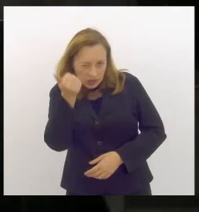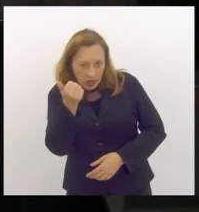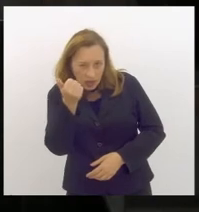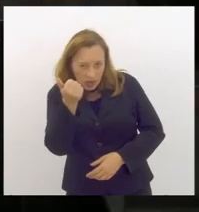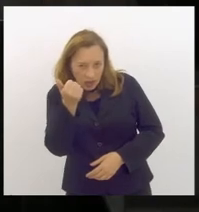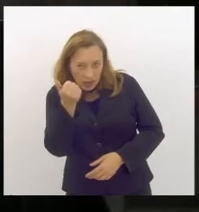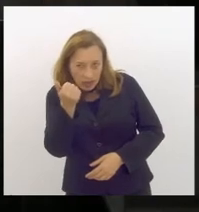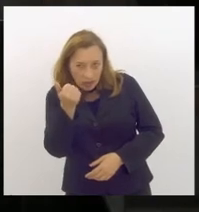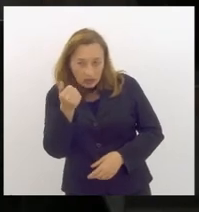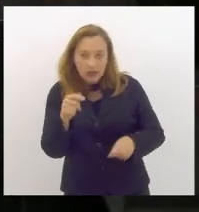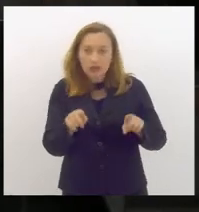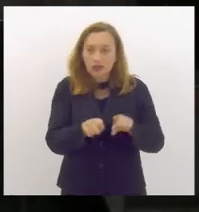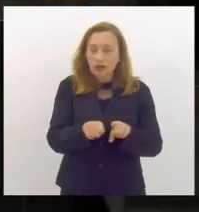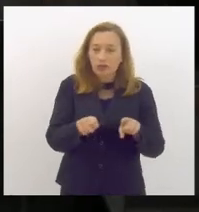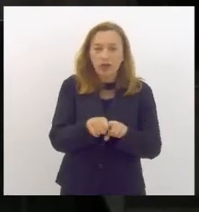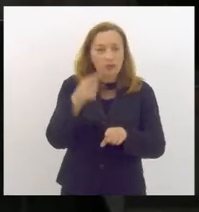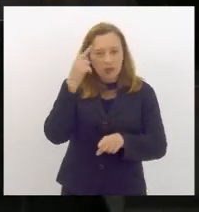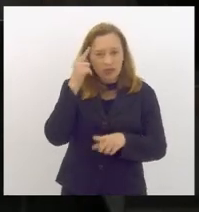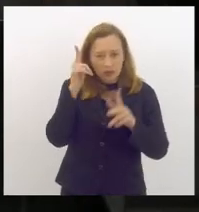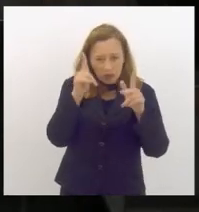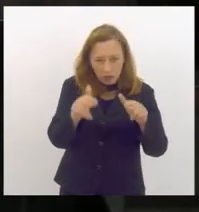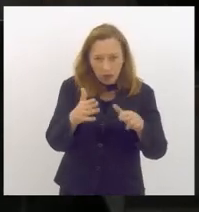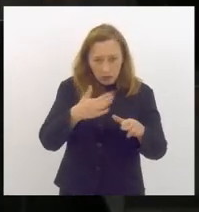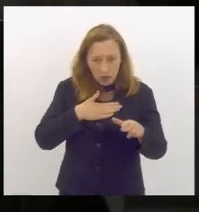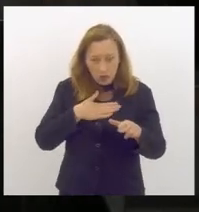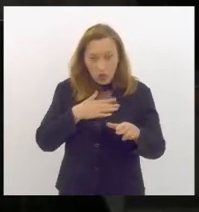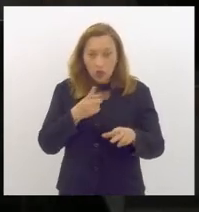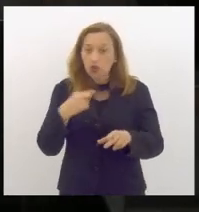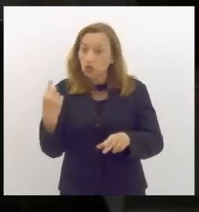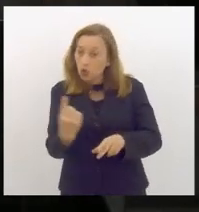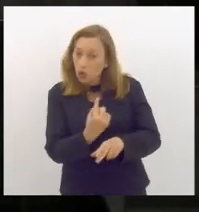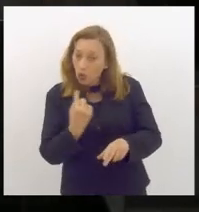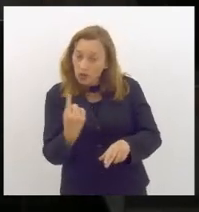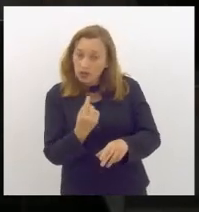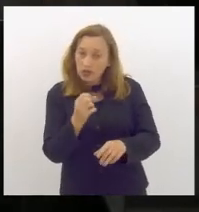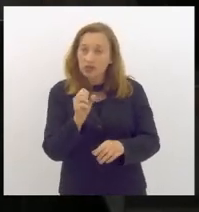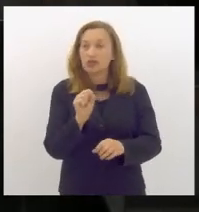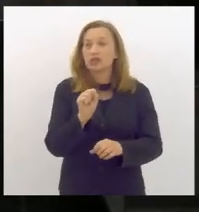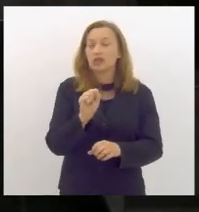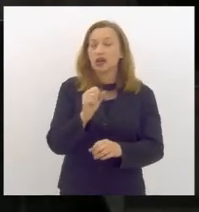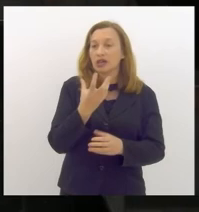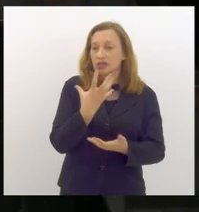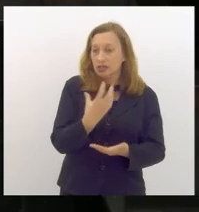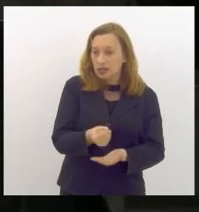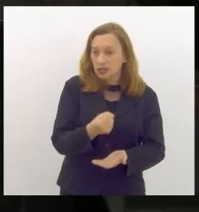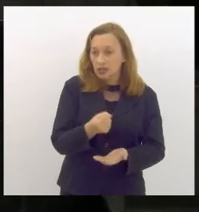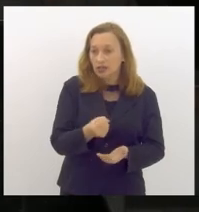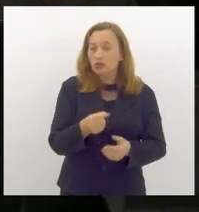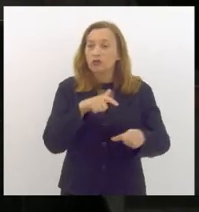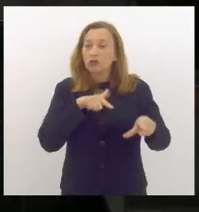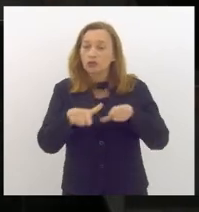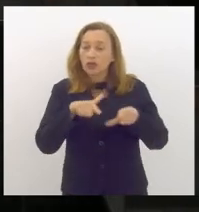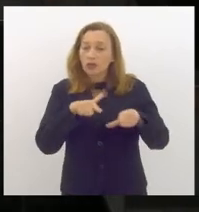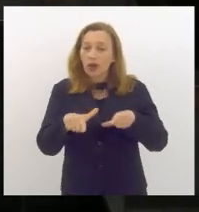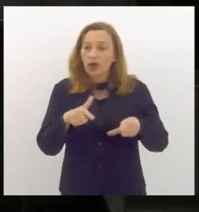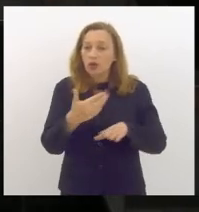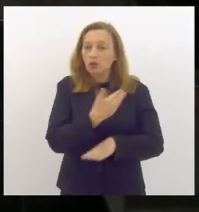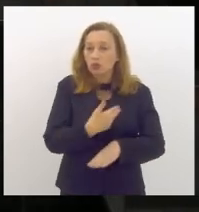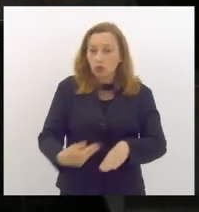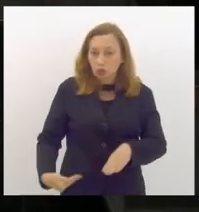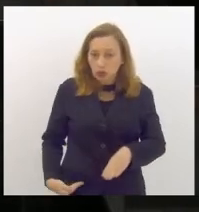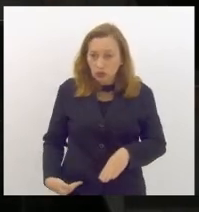também advoga o mesmo pensamento, nós somos favoráveis a um serviço público